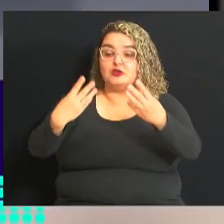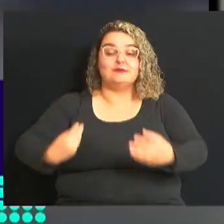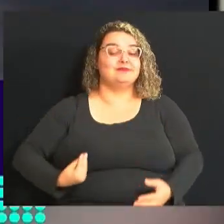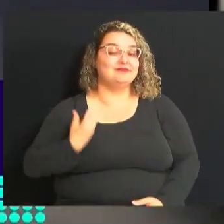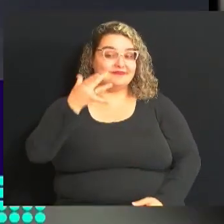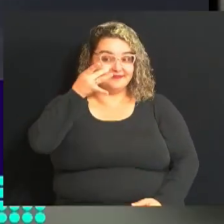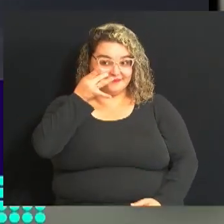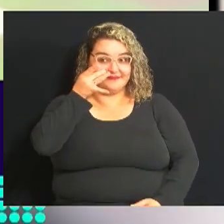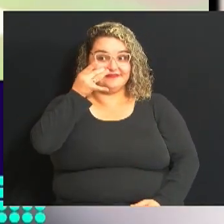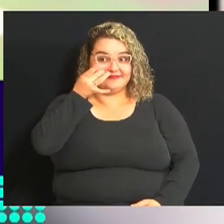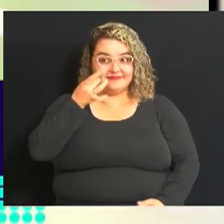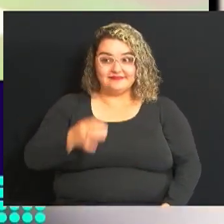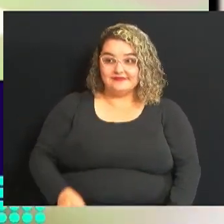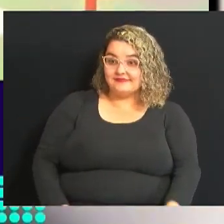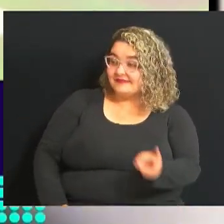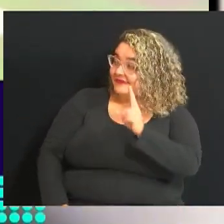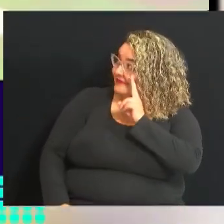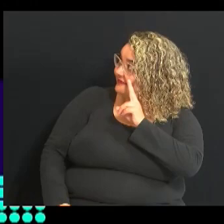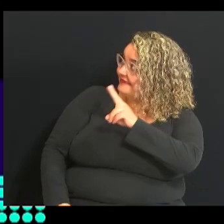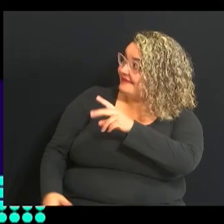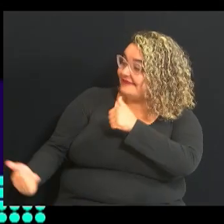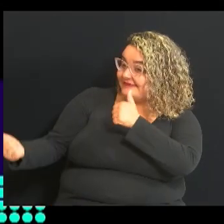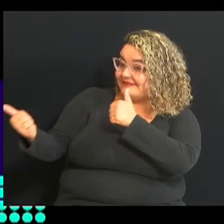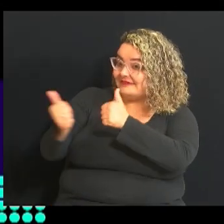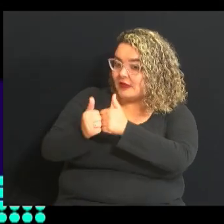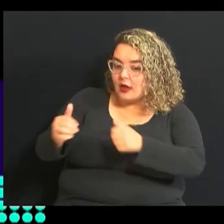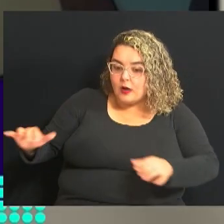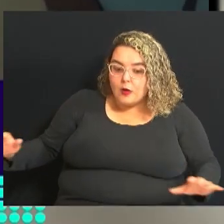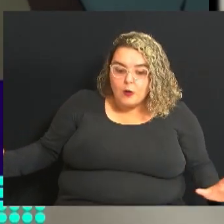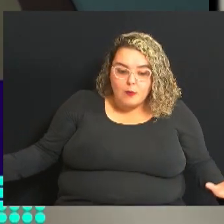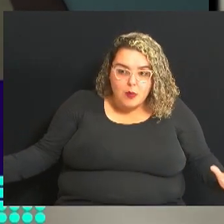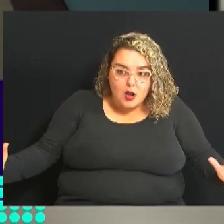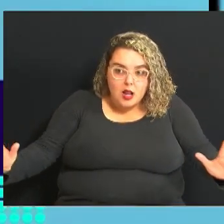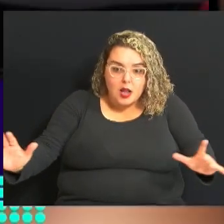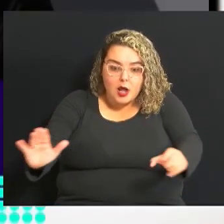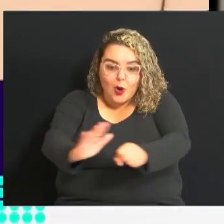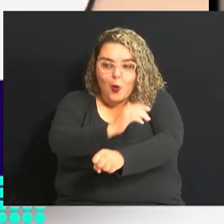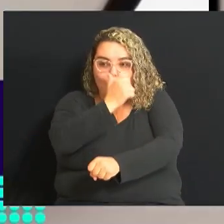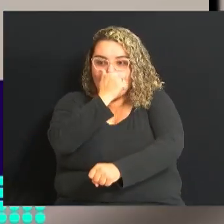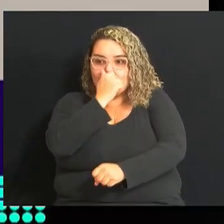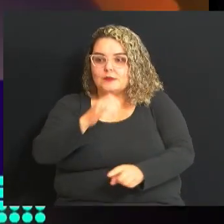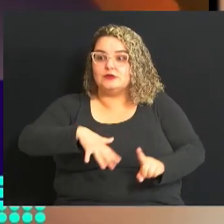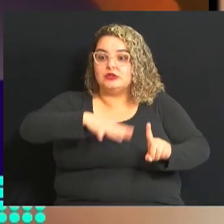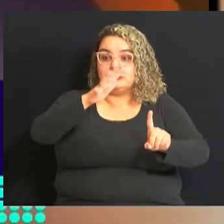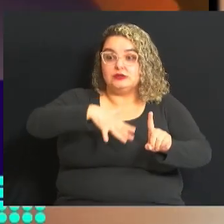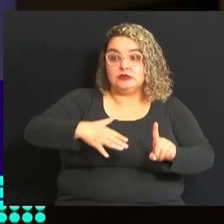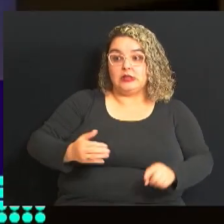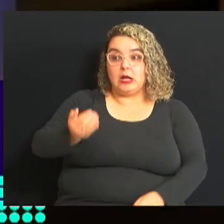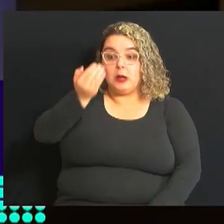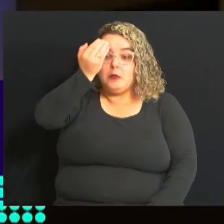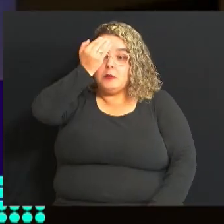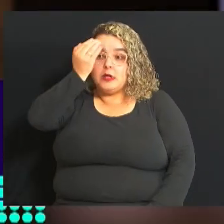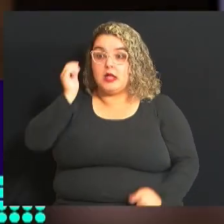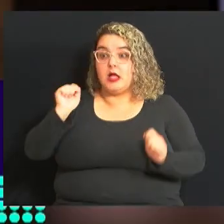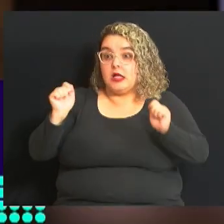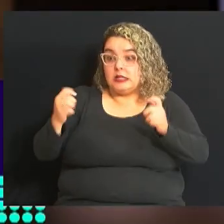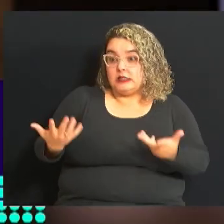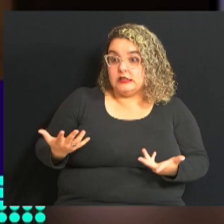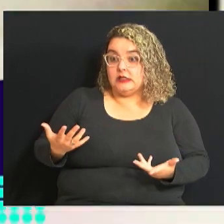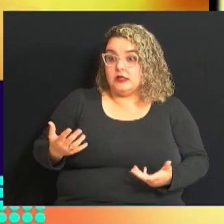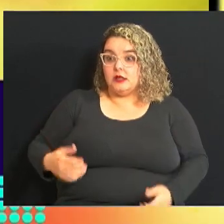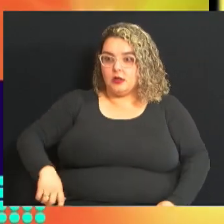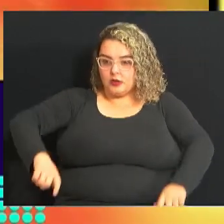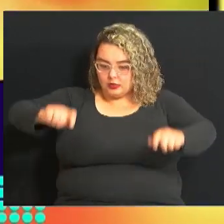Marinha assistindo de perto, o local se enche de fãs de Uta, incluindo piratas animados e o Chapéu de